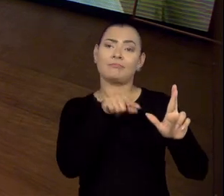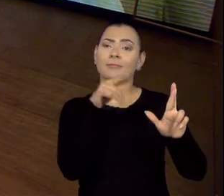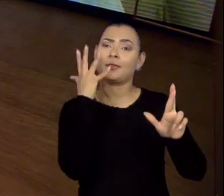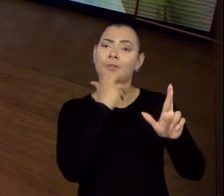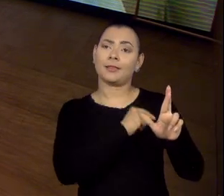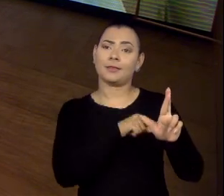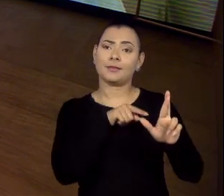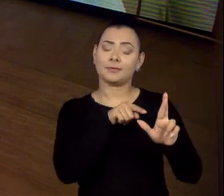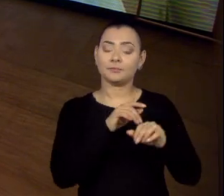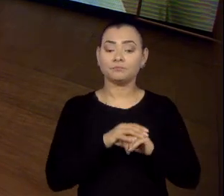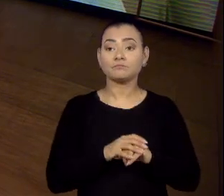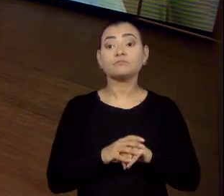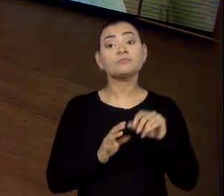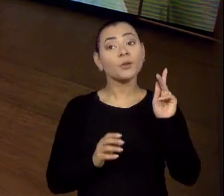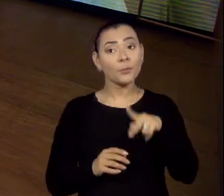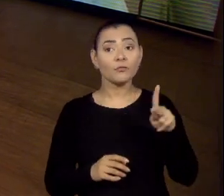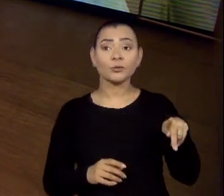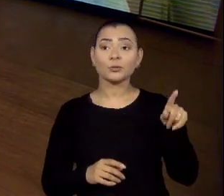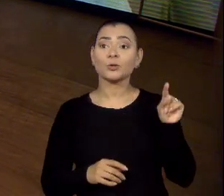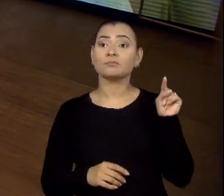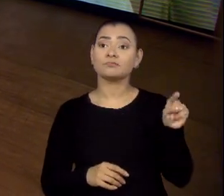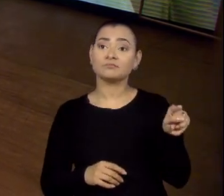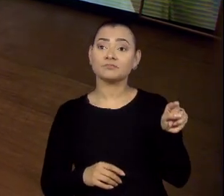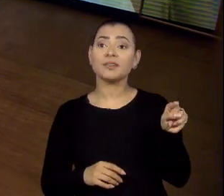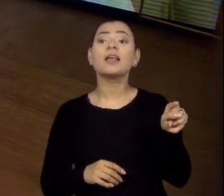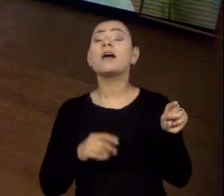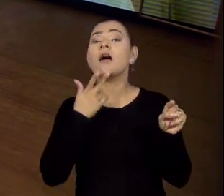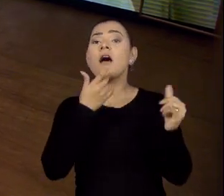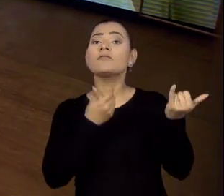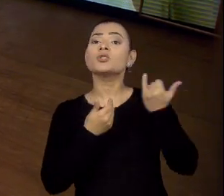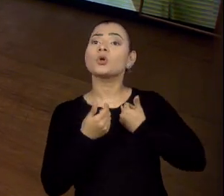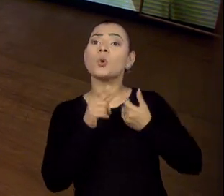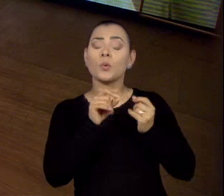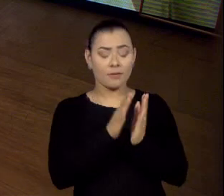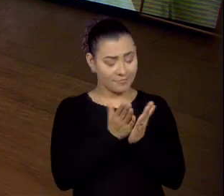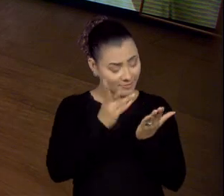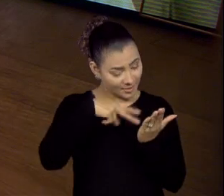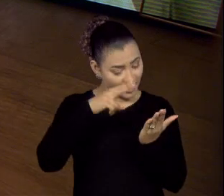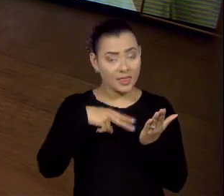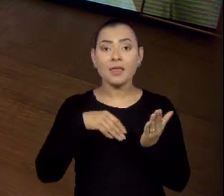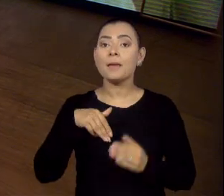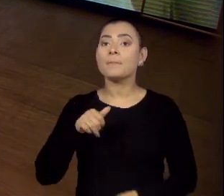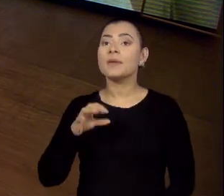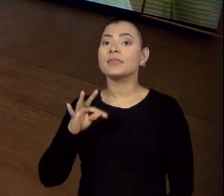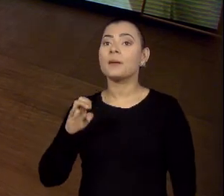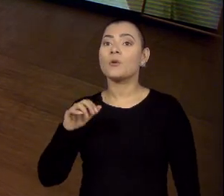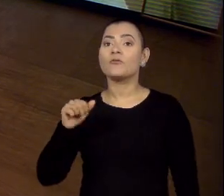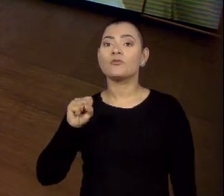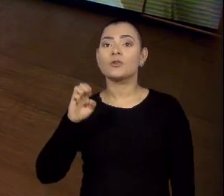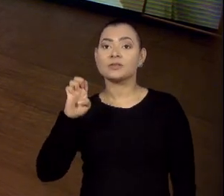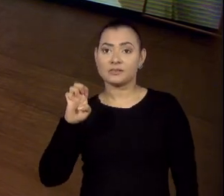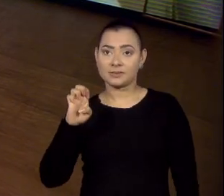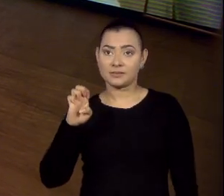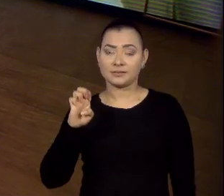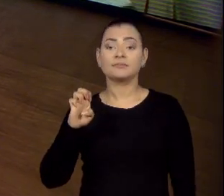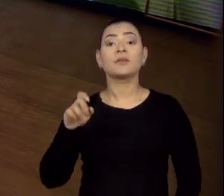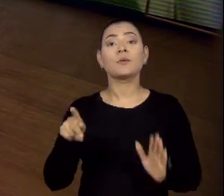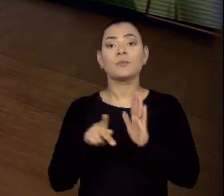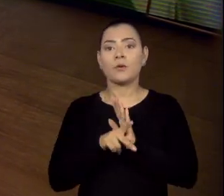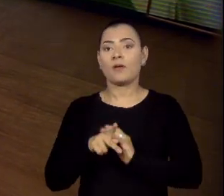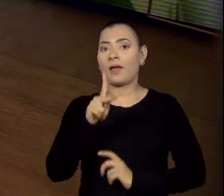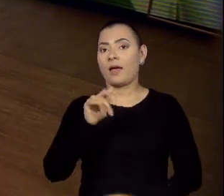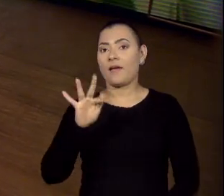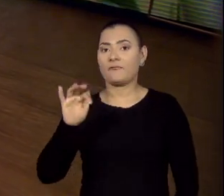ele um dia nos disse, nos deu para ler a Metamorfose do Kafka. A gente já